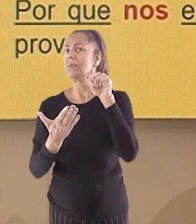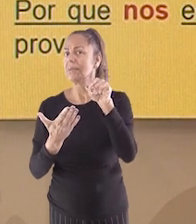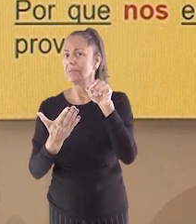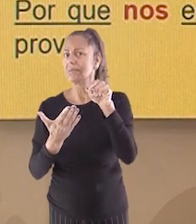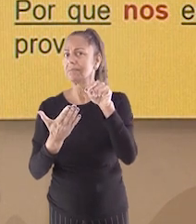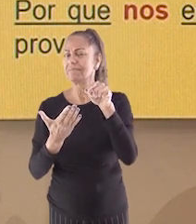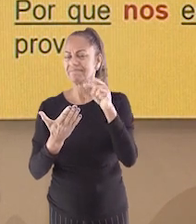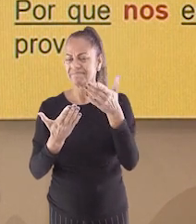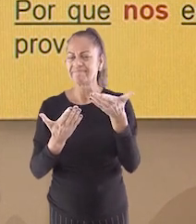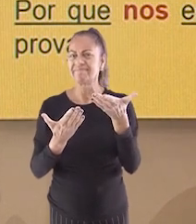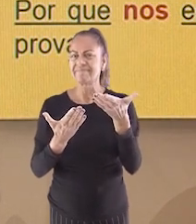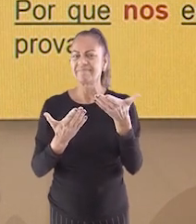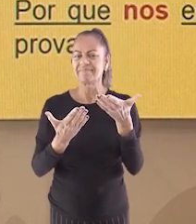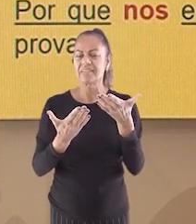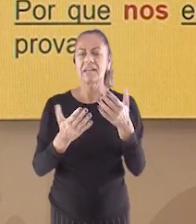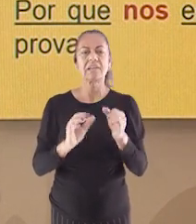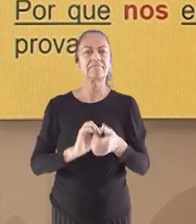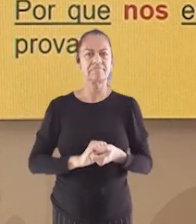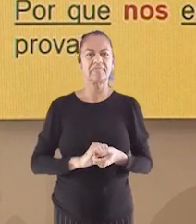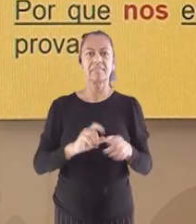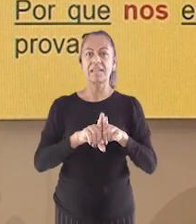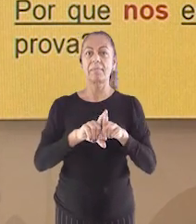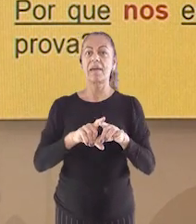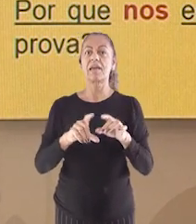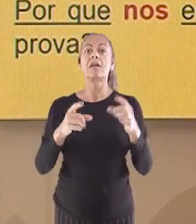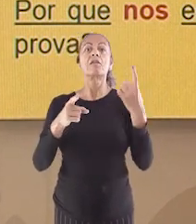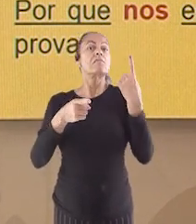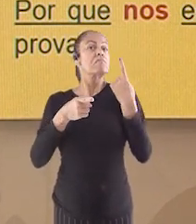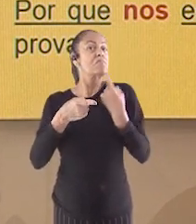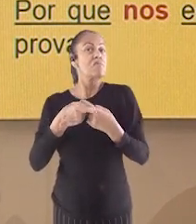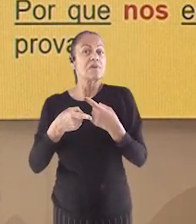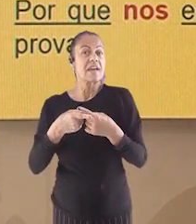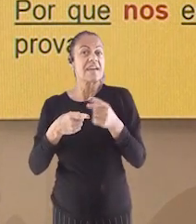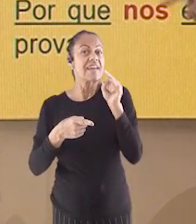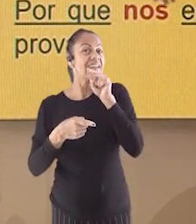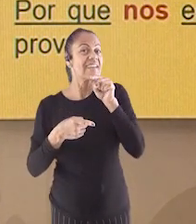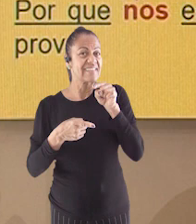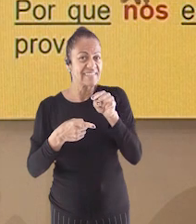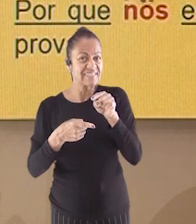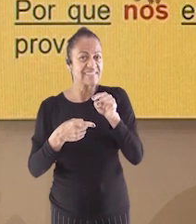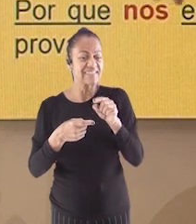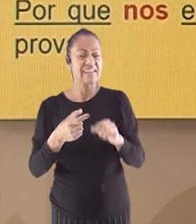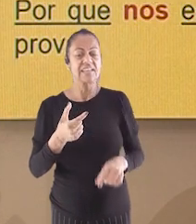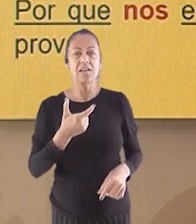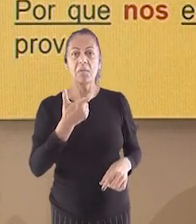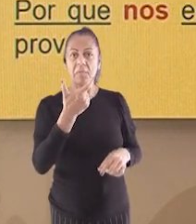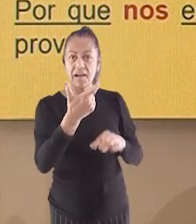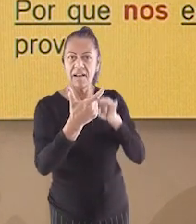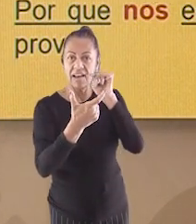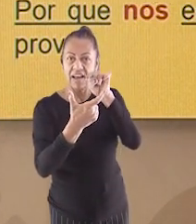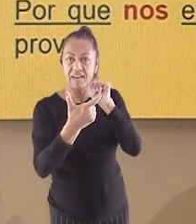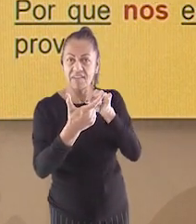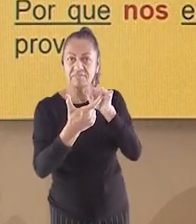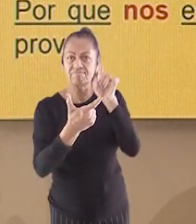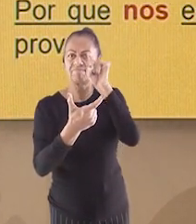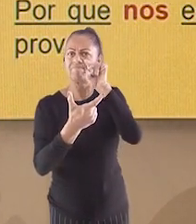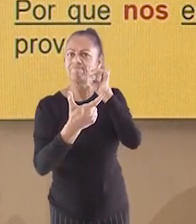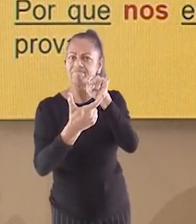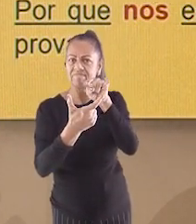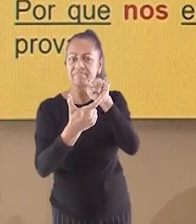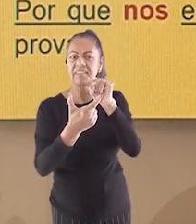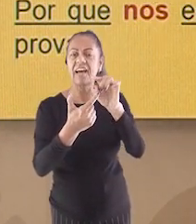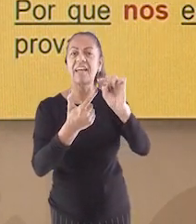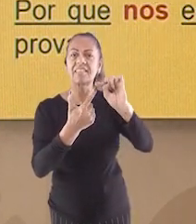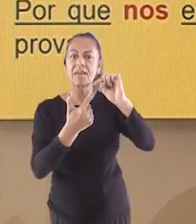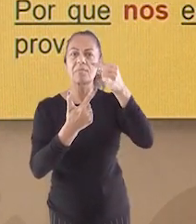palavras interrogativas, no início de uma frase. Olhem só esses exemplos. Quando te contaram isso? Por